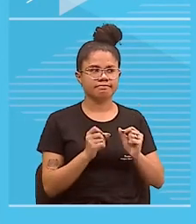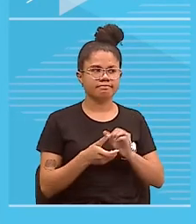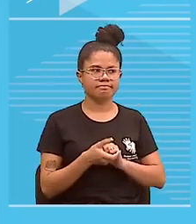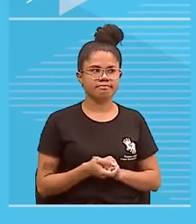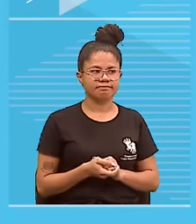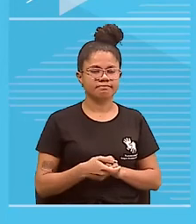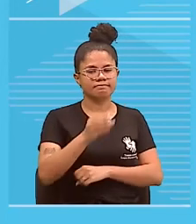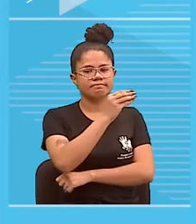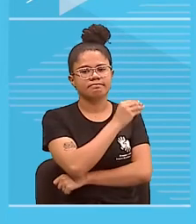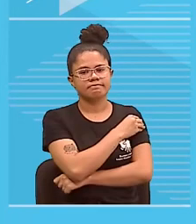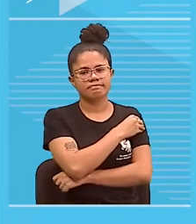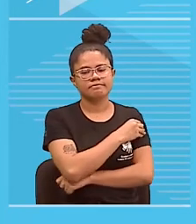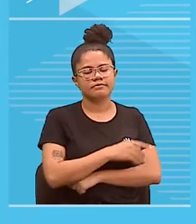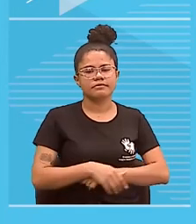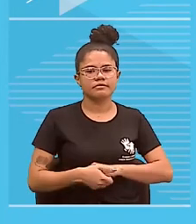álcool